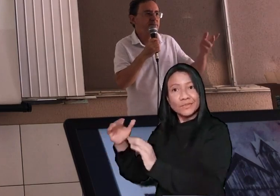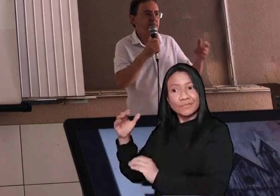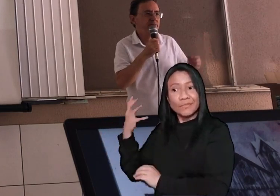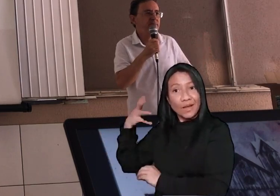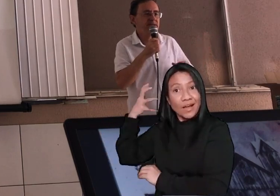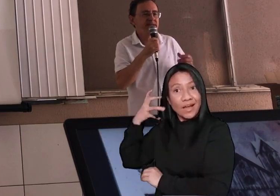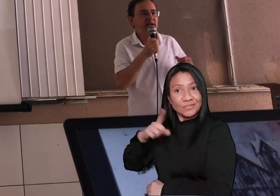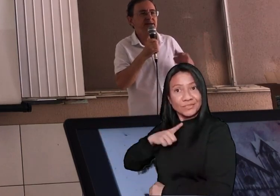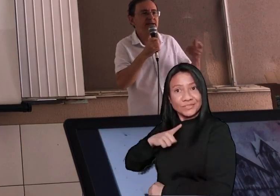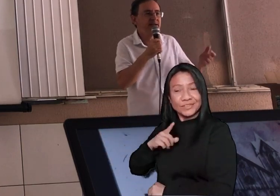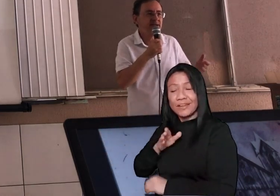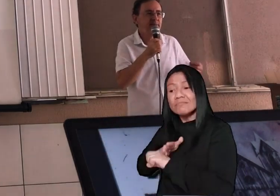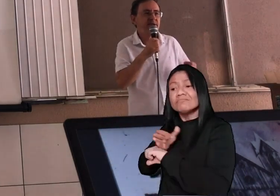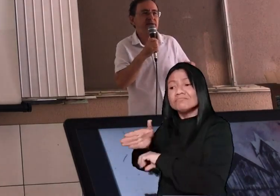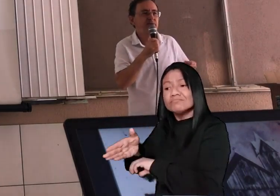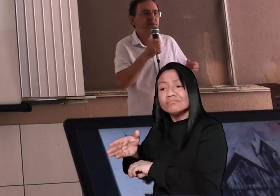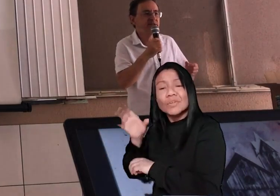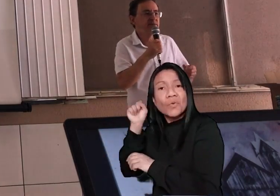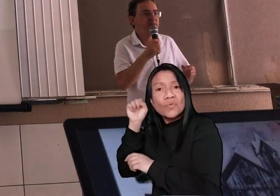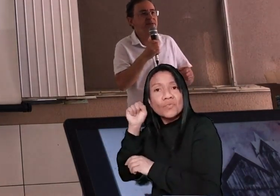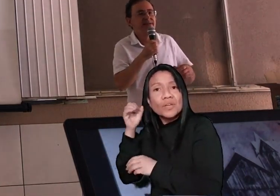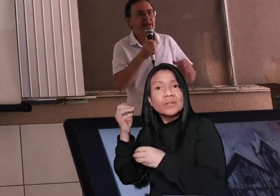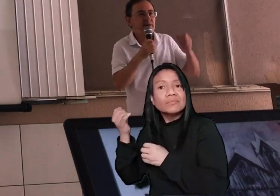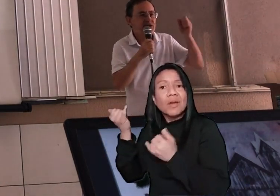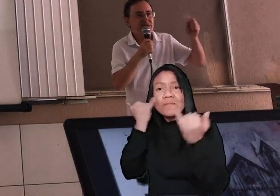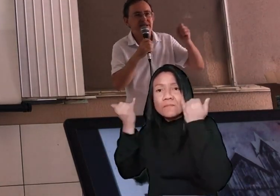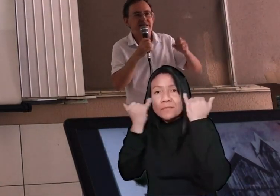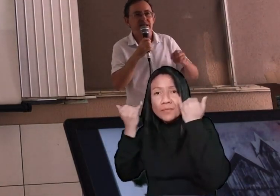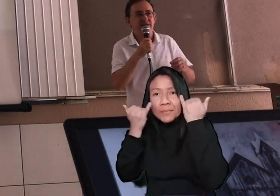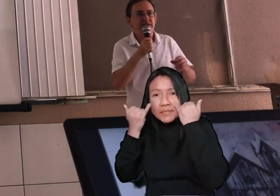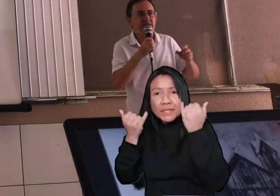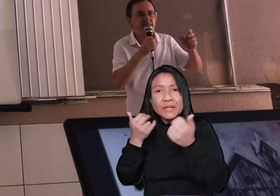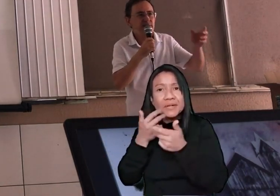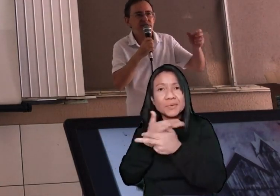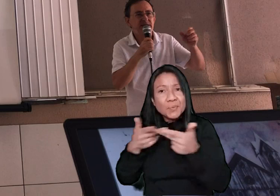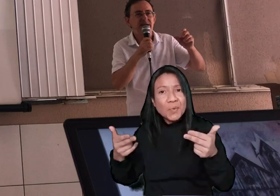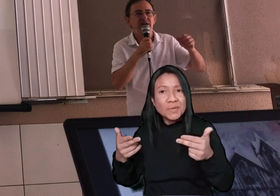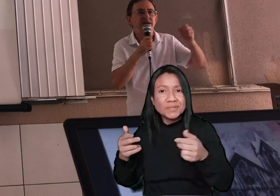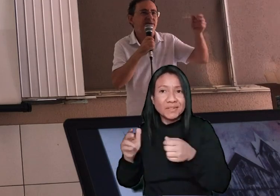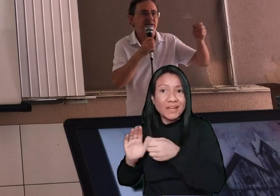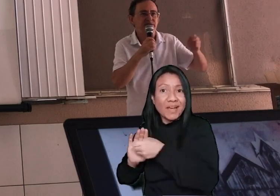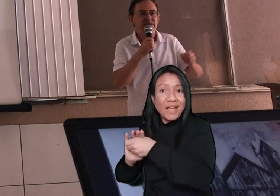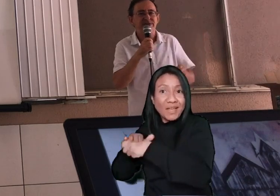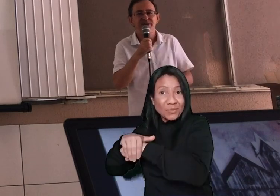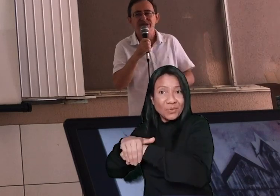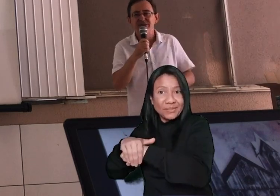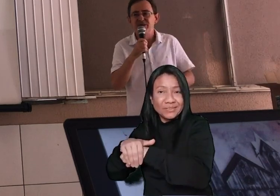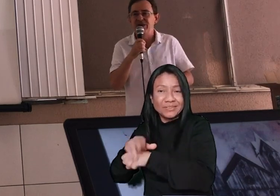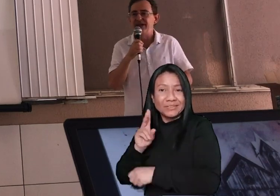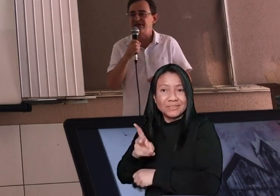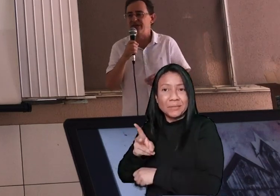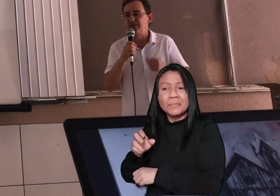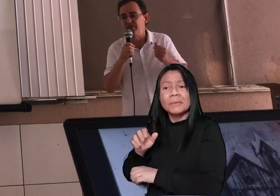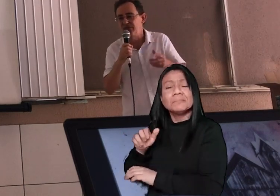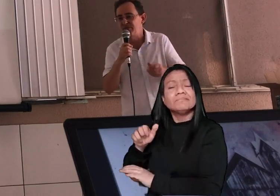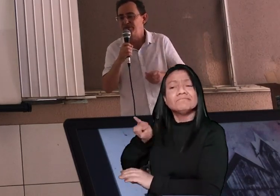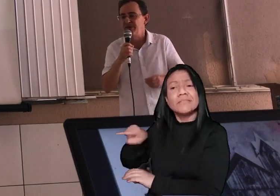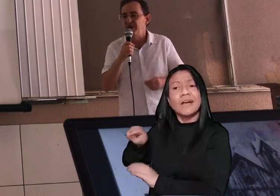noticiário. Mais tarde ele ia lá para o vizinho, ele batia, às vezes ele batia lá, olha, eu quero ouvir o